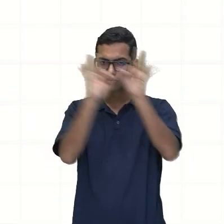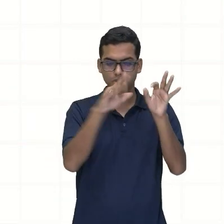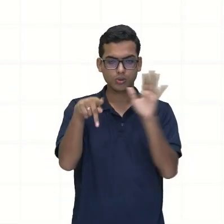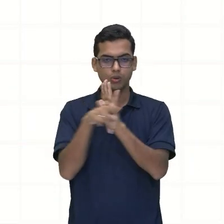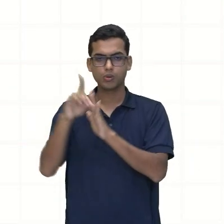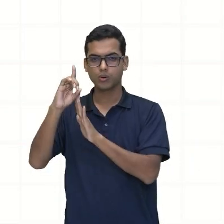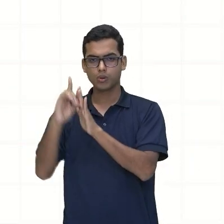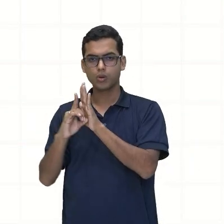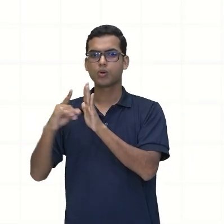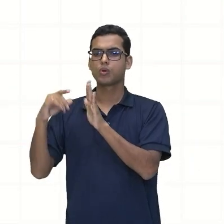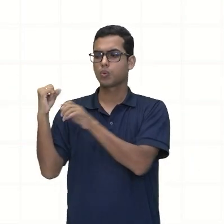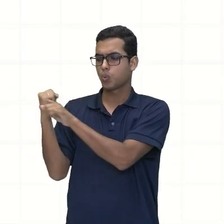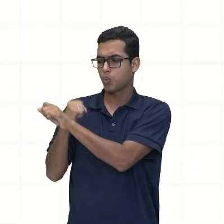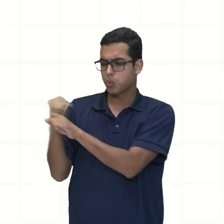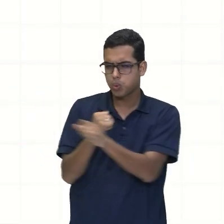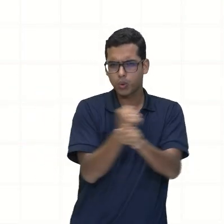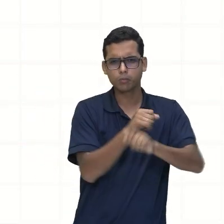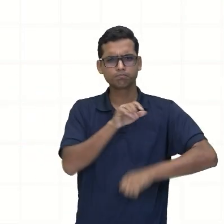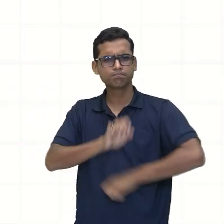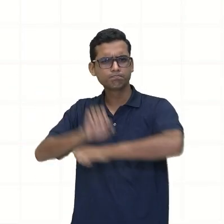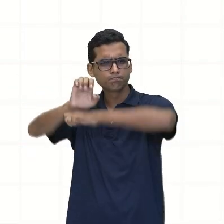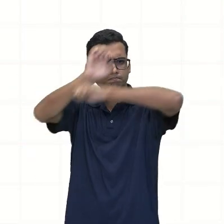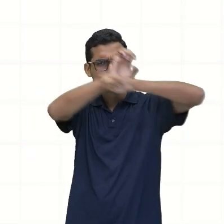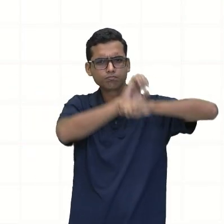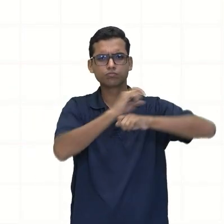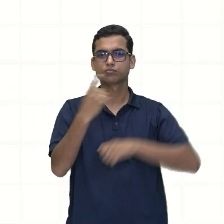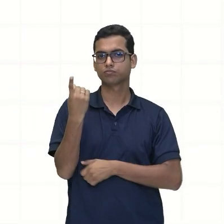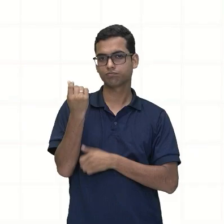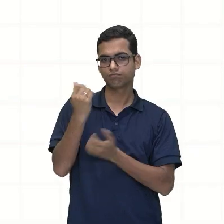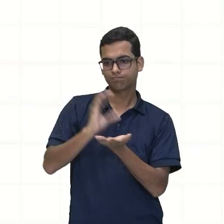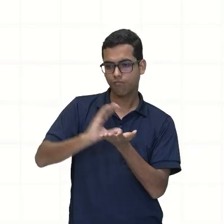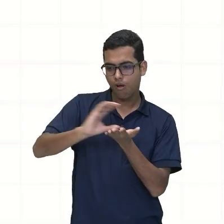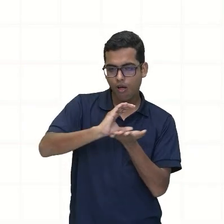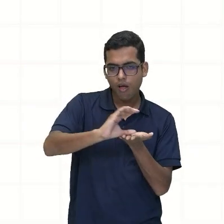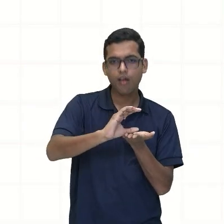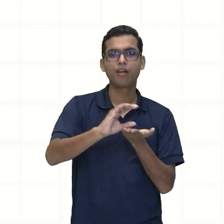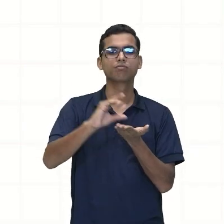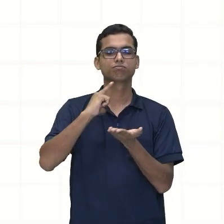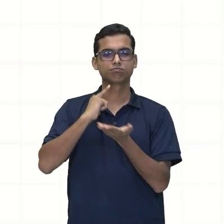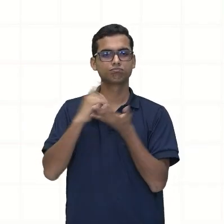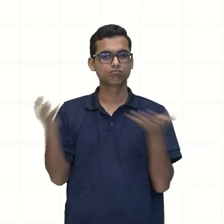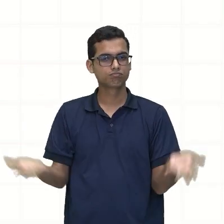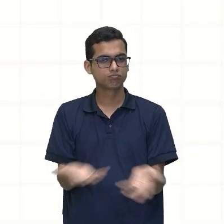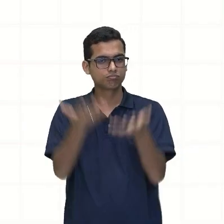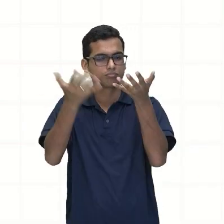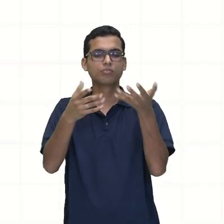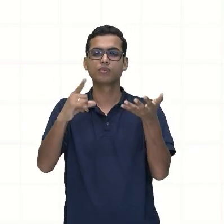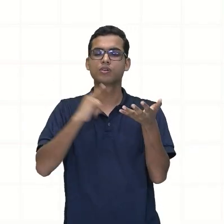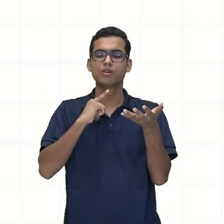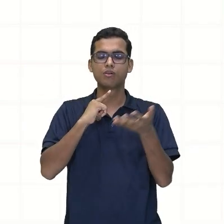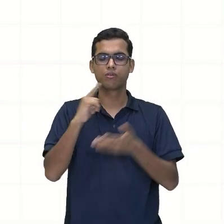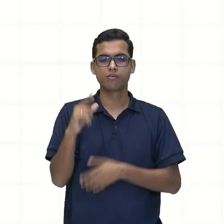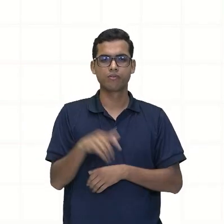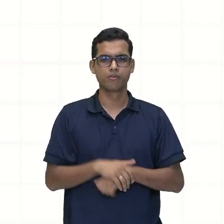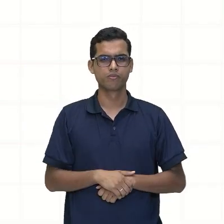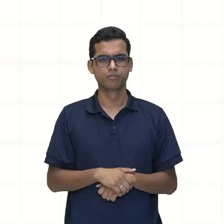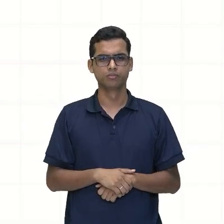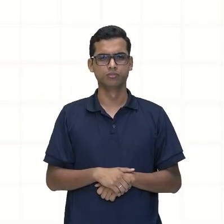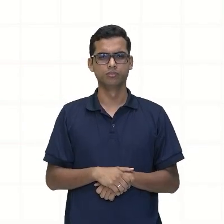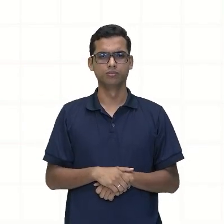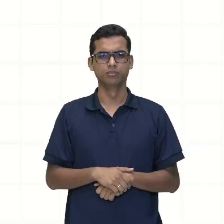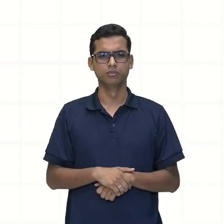décadas em vários estados, né, os incentivos que foram feitos ali no estado, tá bom? Aí nós temos tipos